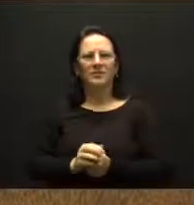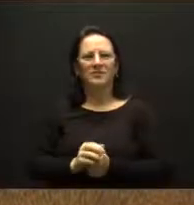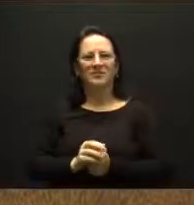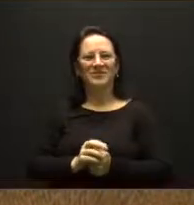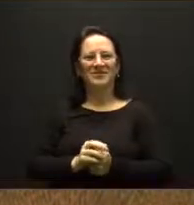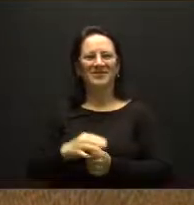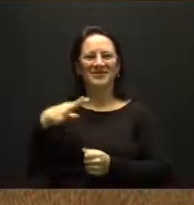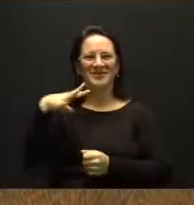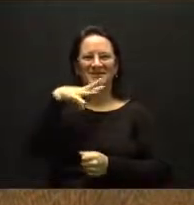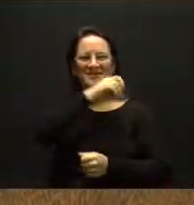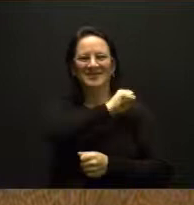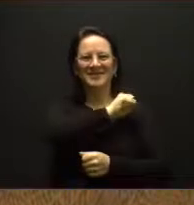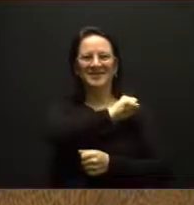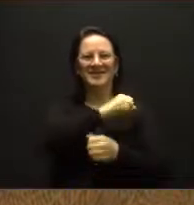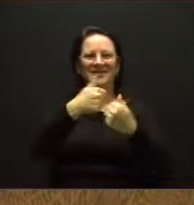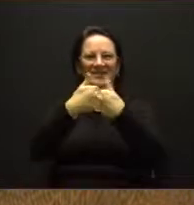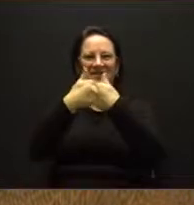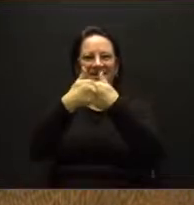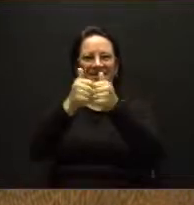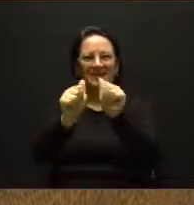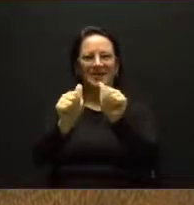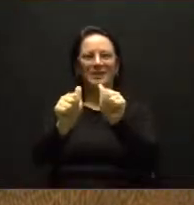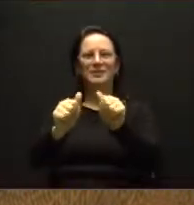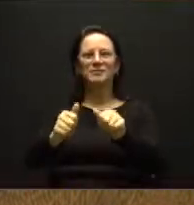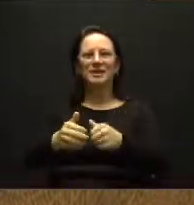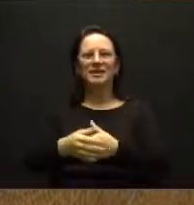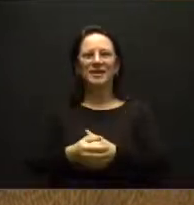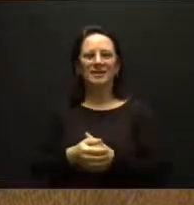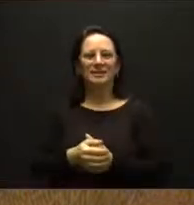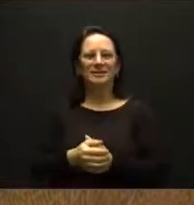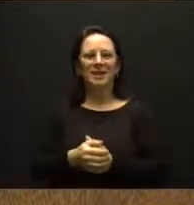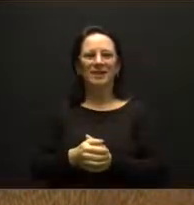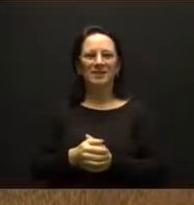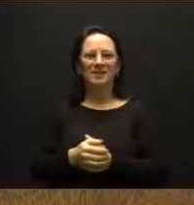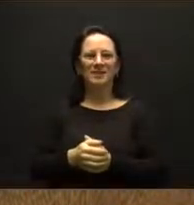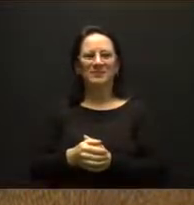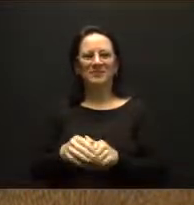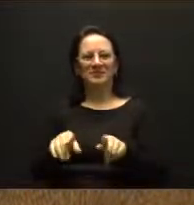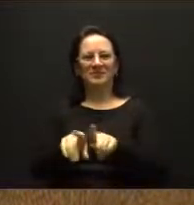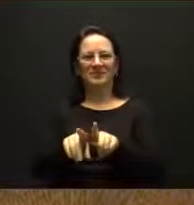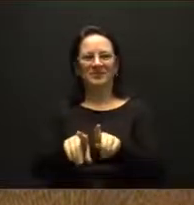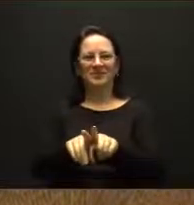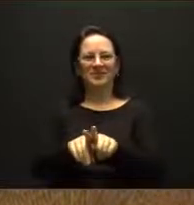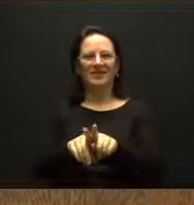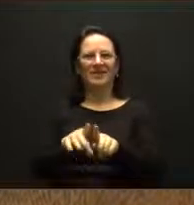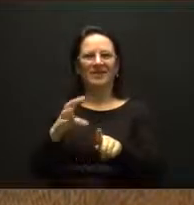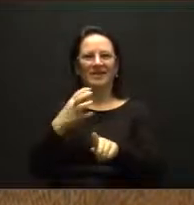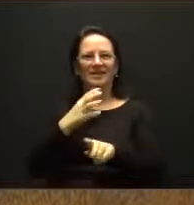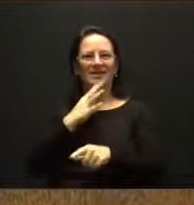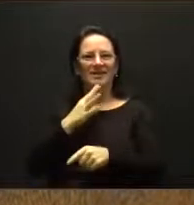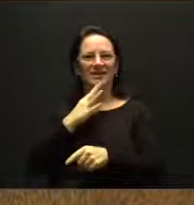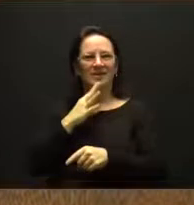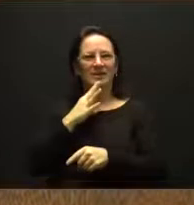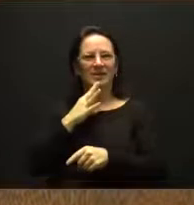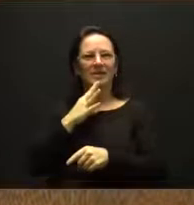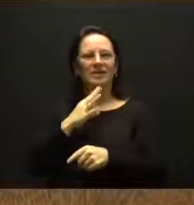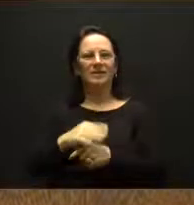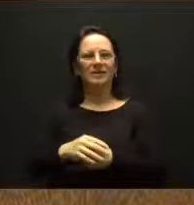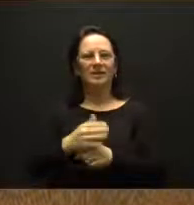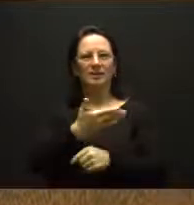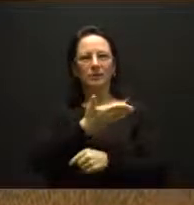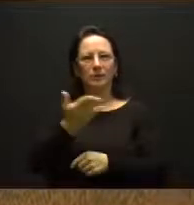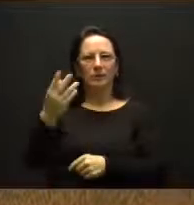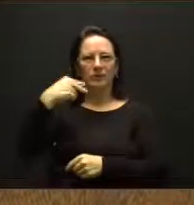rápido por ônibus ante o exposto requeiro de forma regimento interno desta casa de